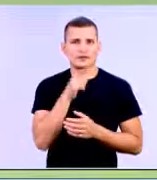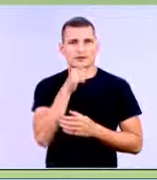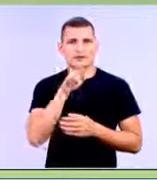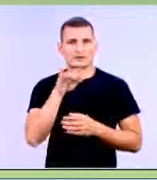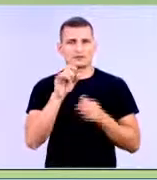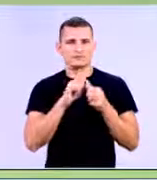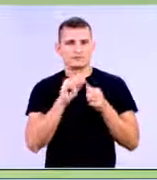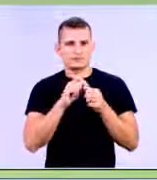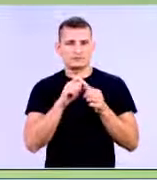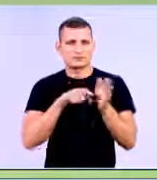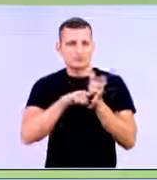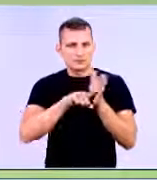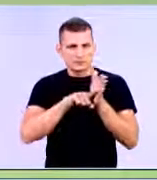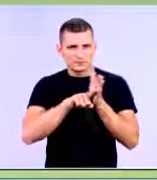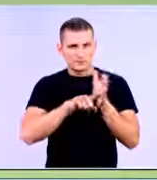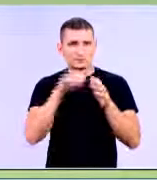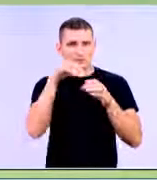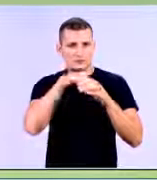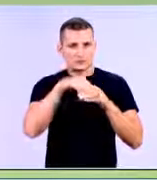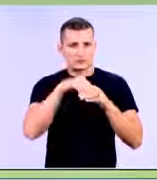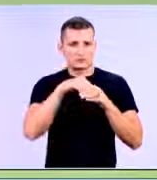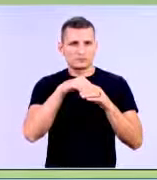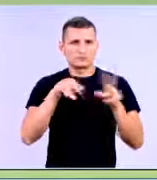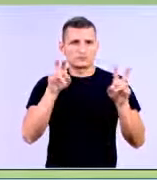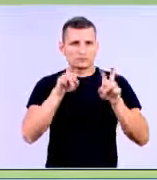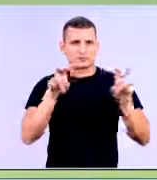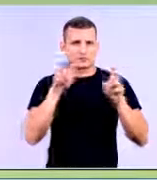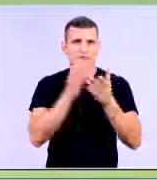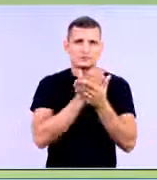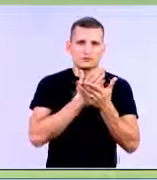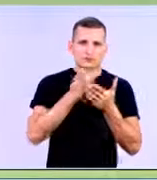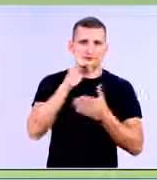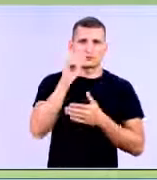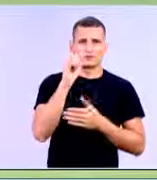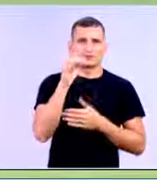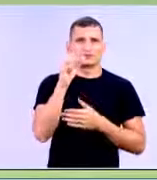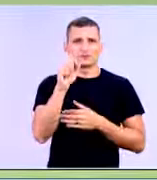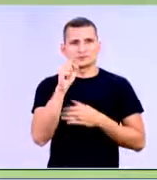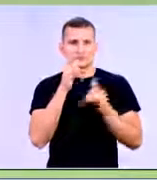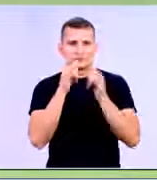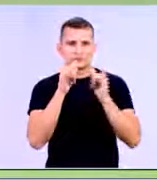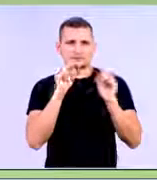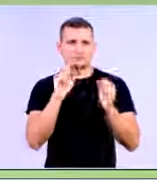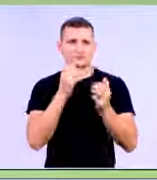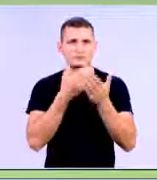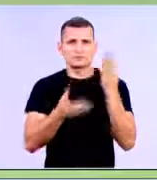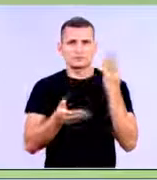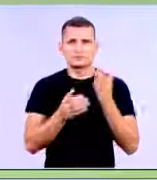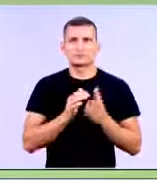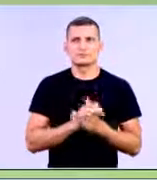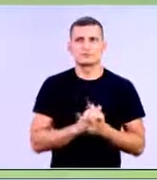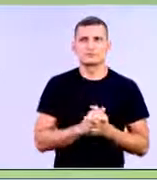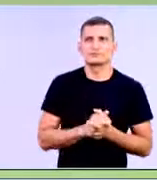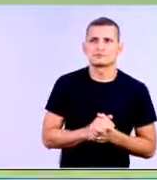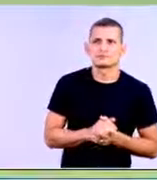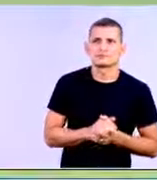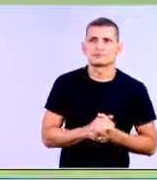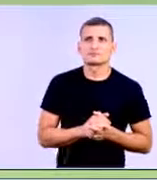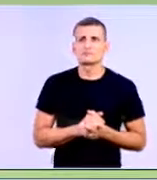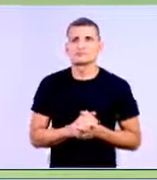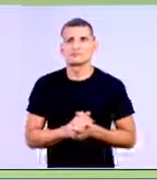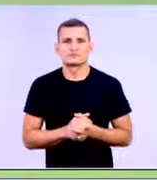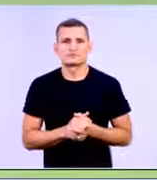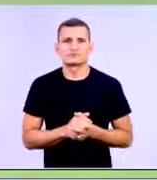através, né, do computador, alguns dados podem ser perdidos. Nós podemos também fazer com que